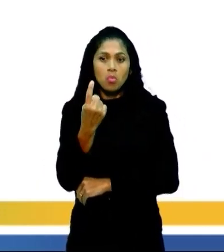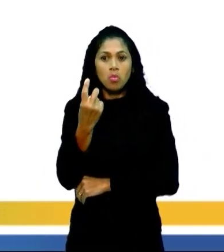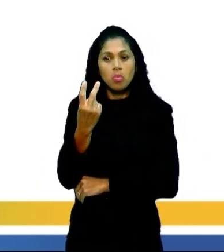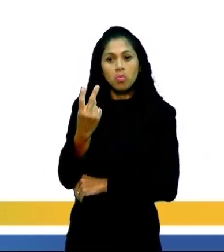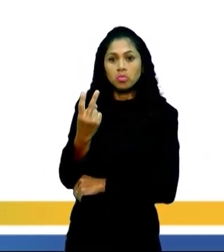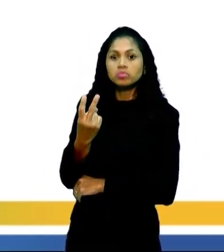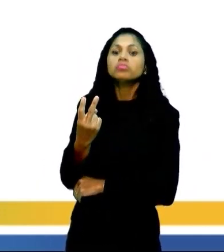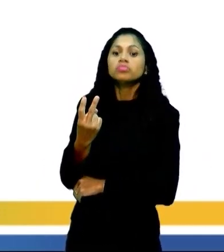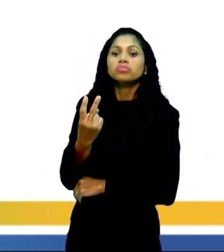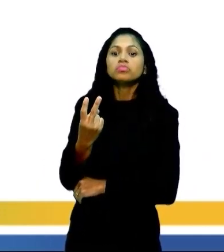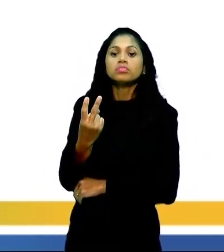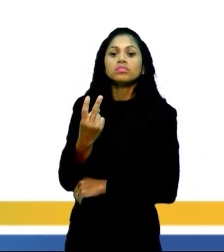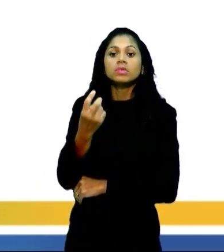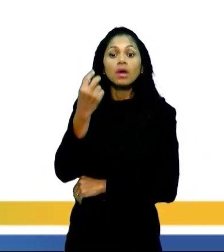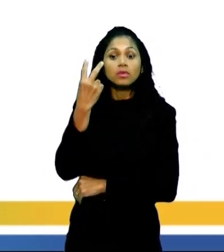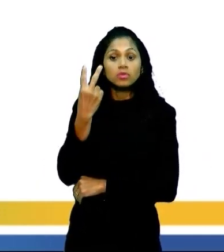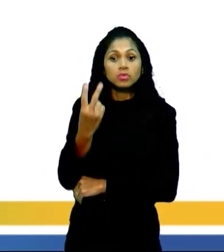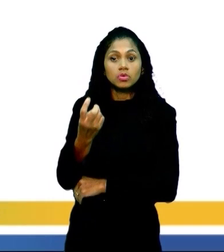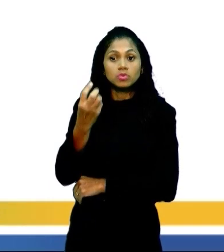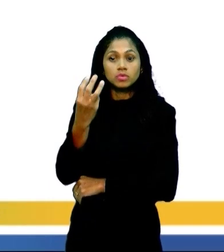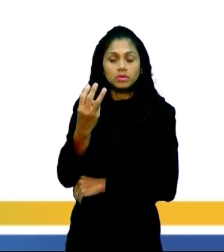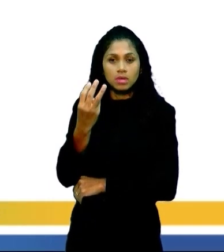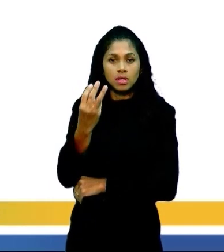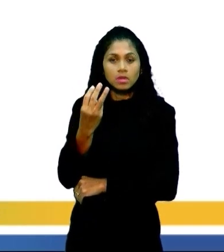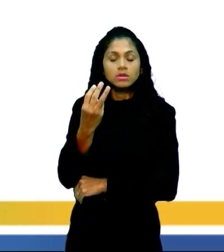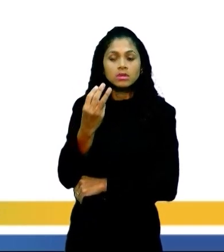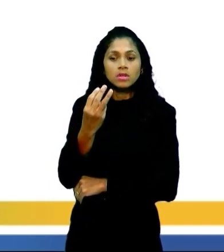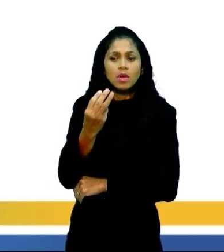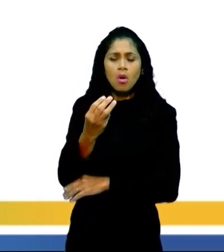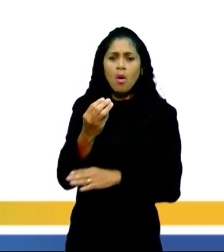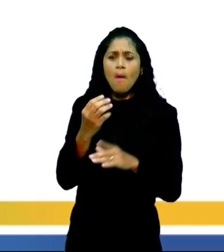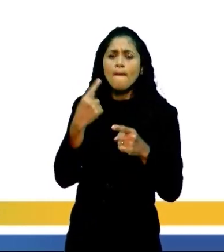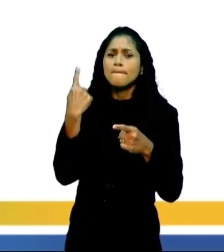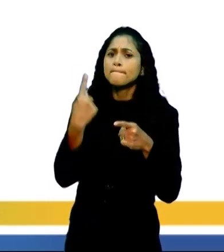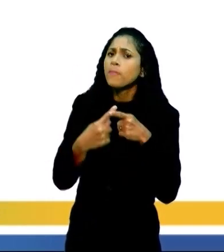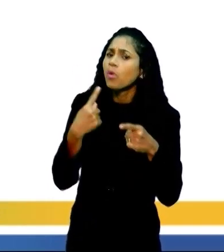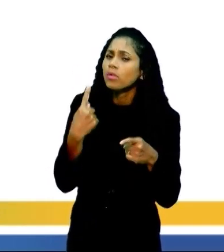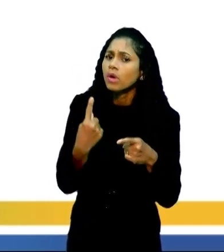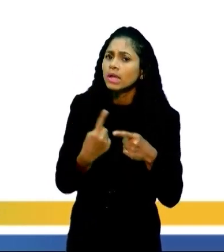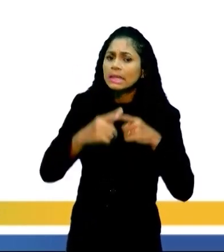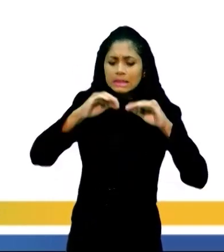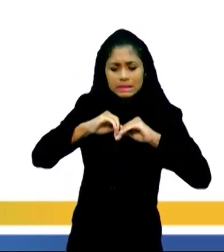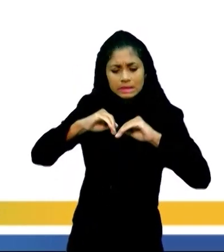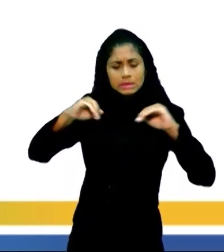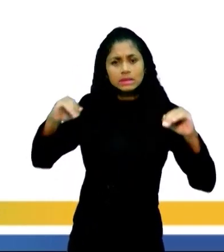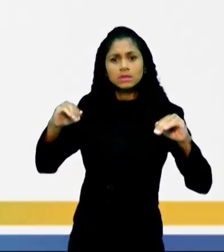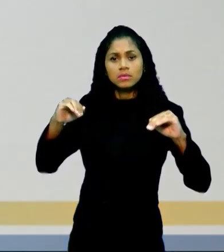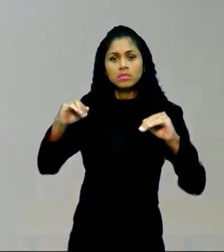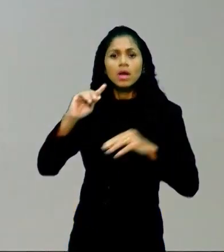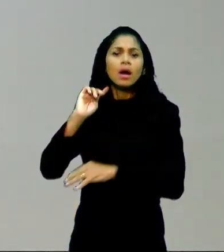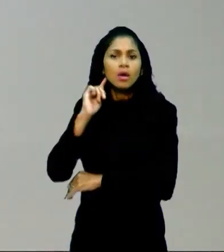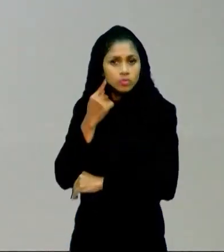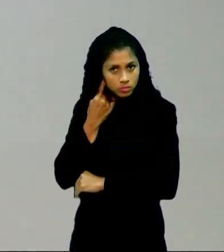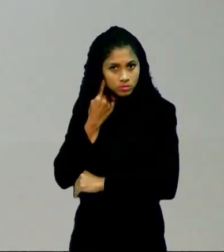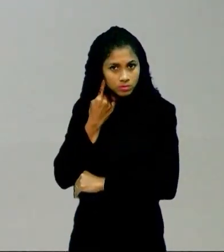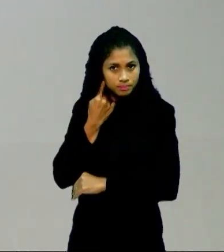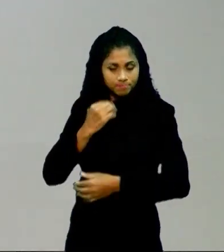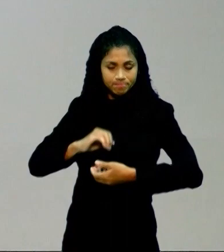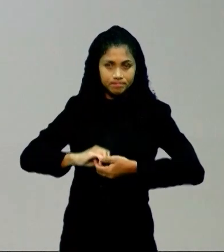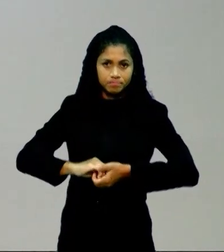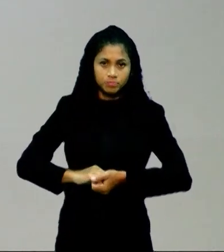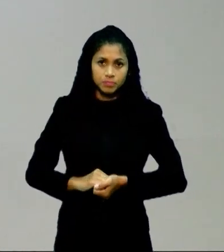seguir para justificar o fato de não separarem o lixo para reciclagem. Então, olha só,